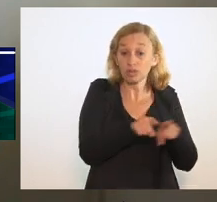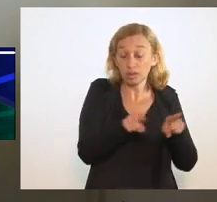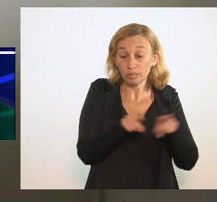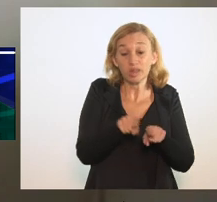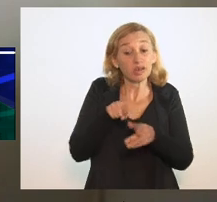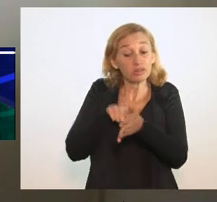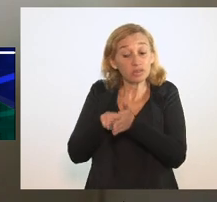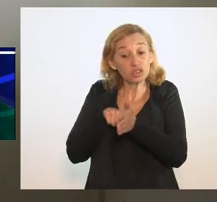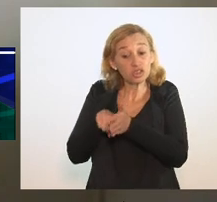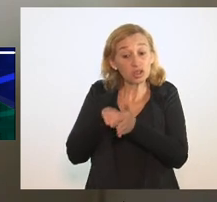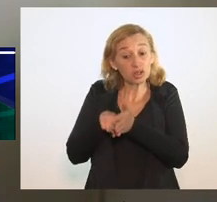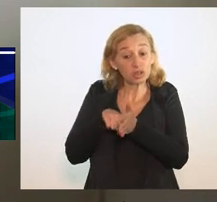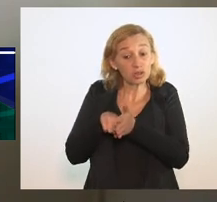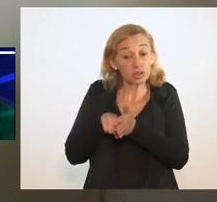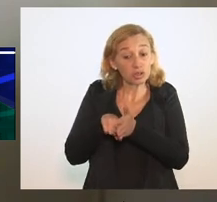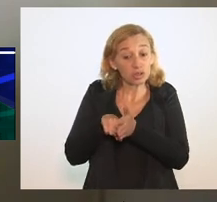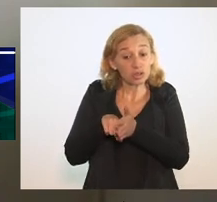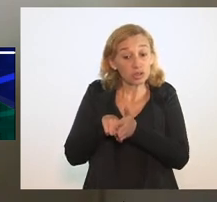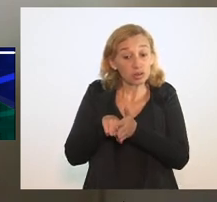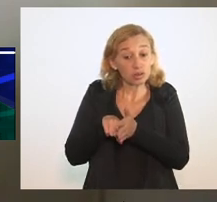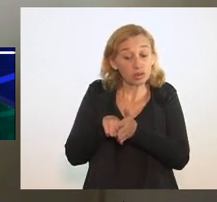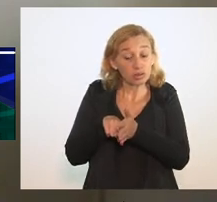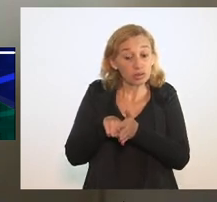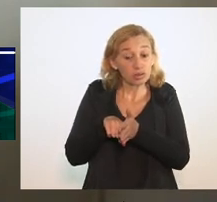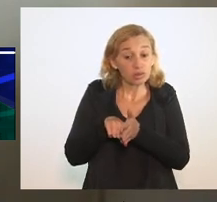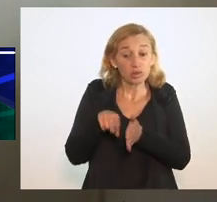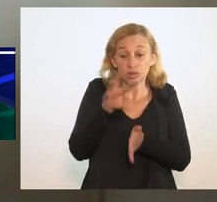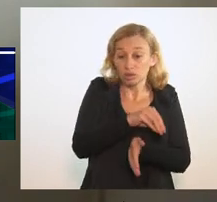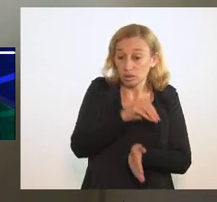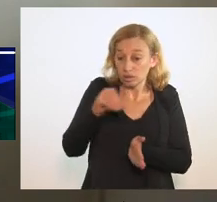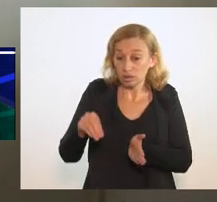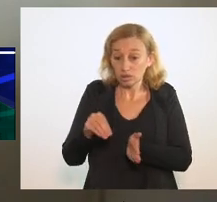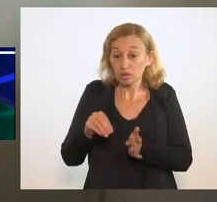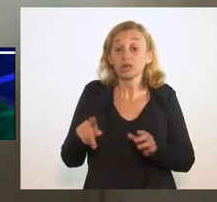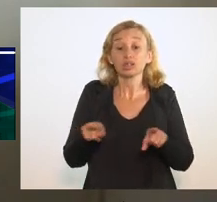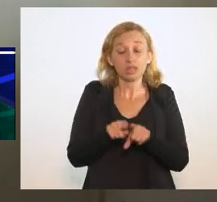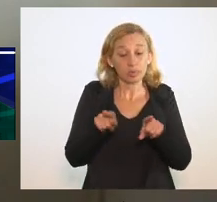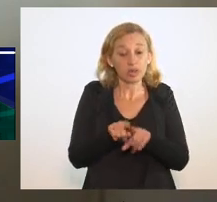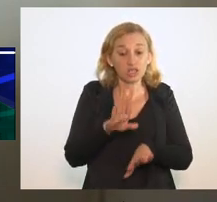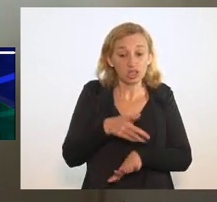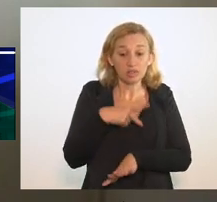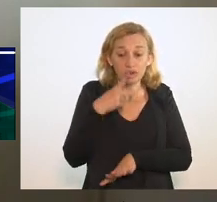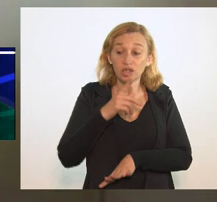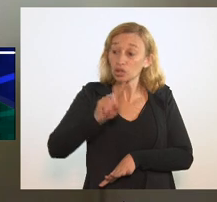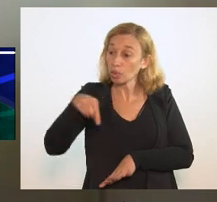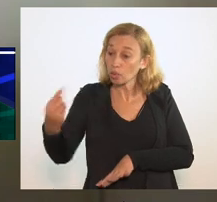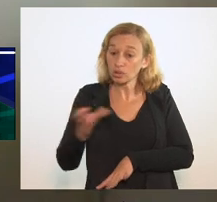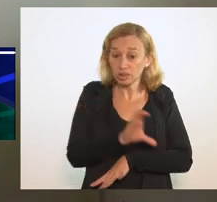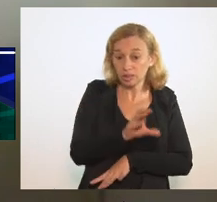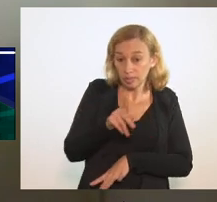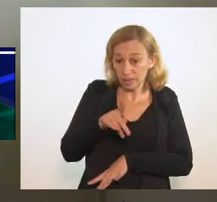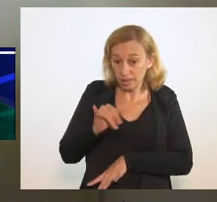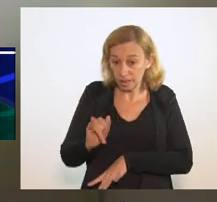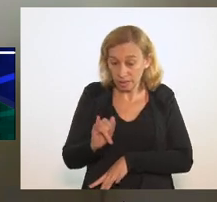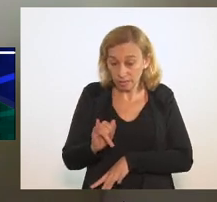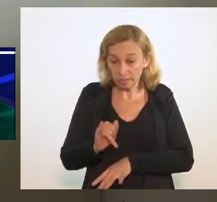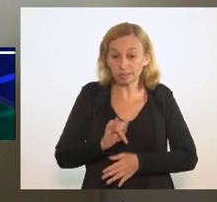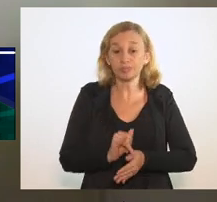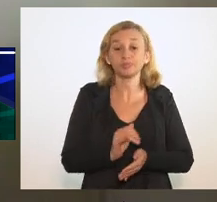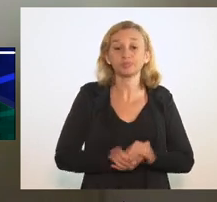fiscalização in loco. Porque também já flagramos em outra CPI, a CPI da crise